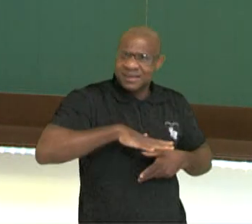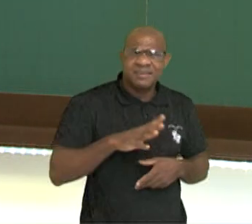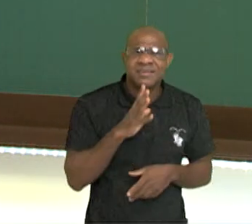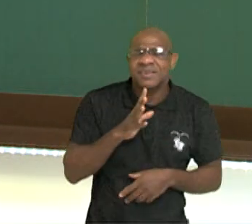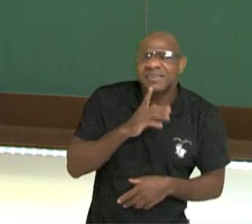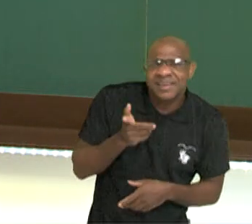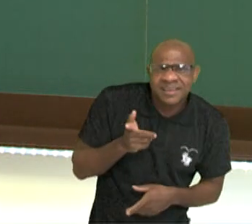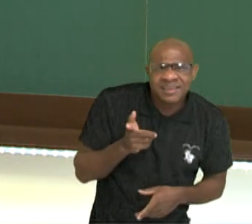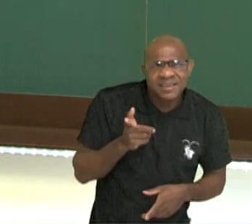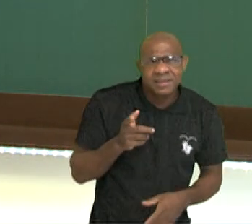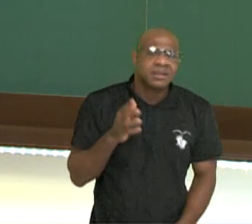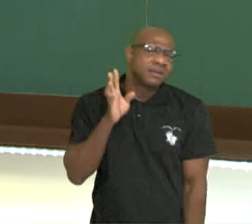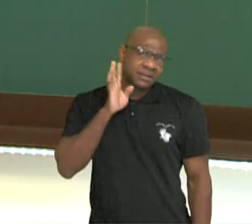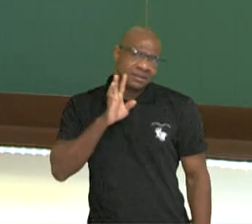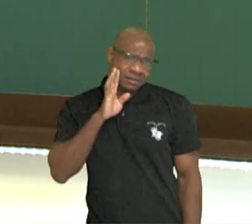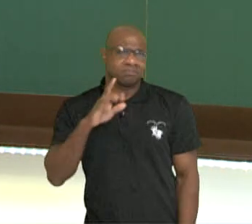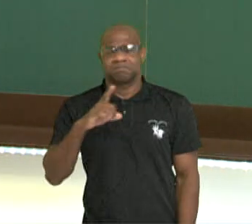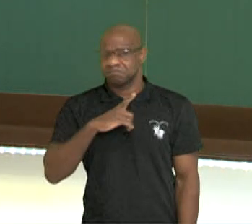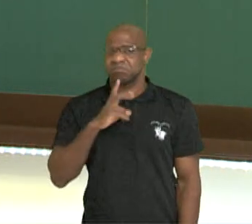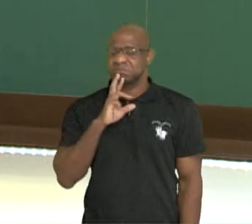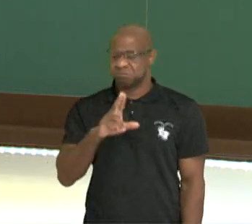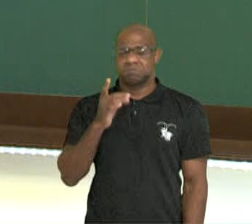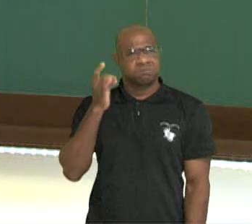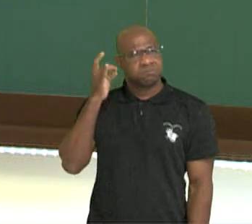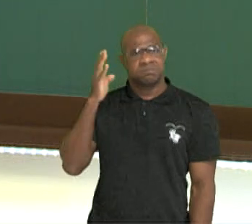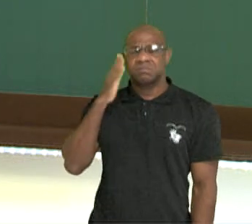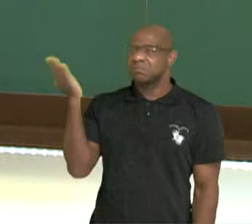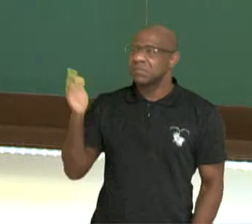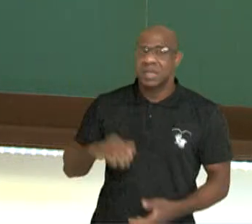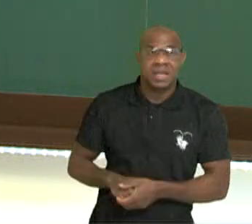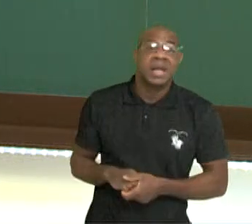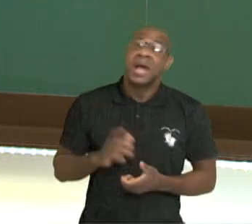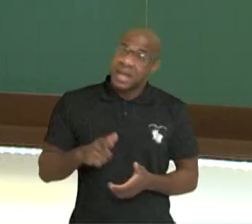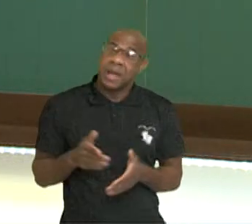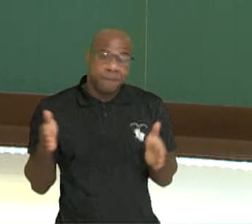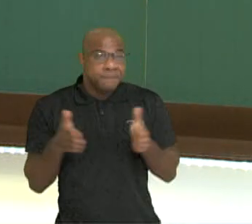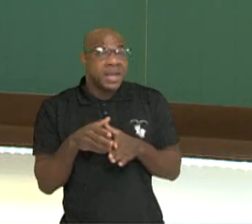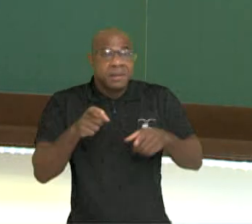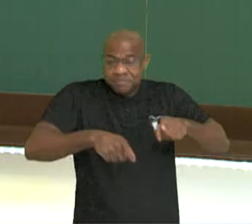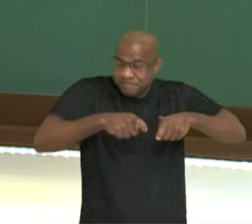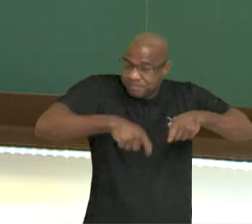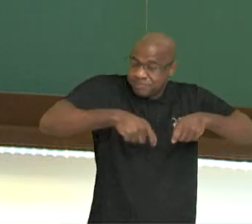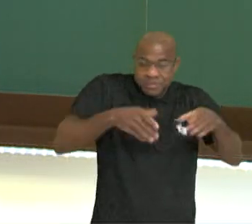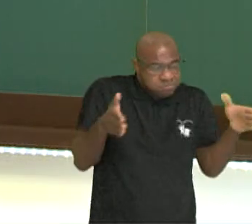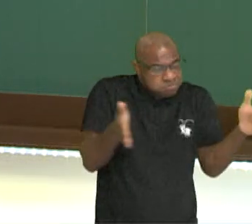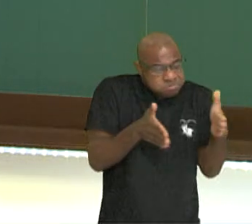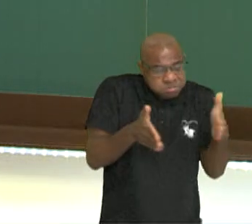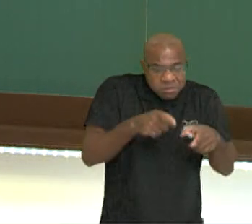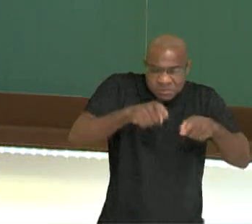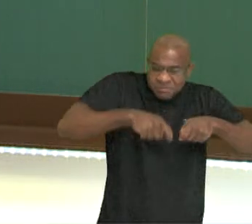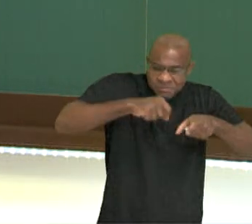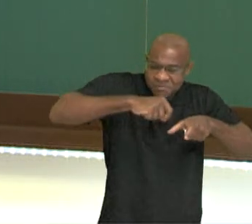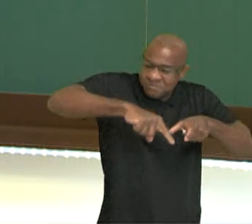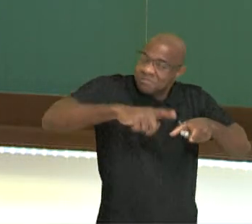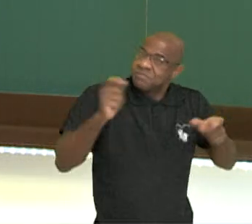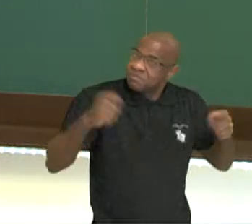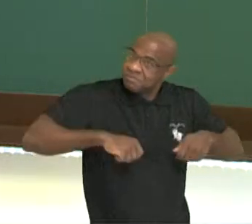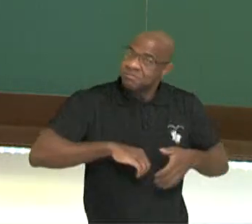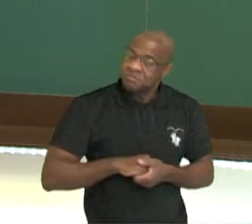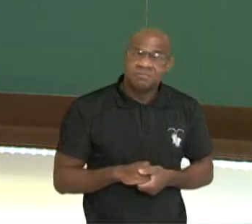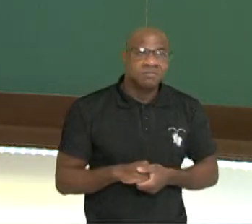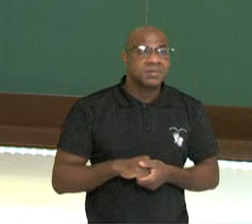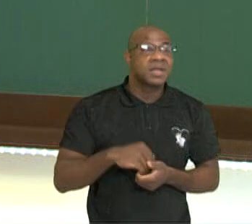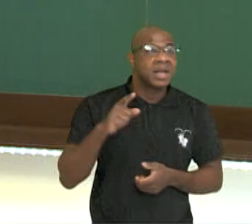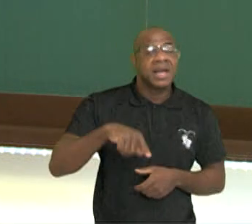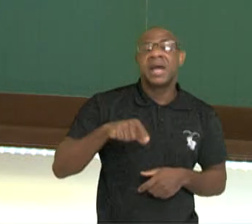para você responder essa atividade. Os pequenos produtores, então o nome já está dizendo, pequenos produtores